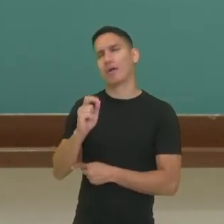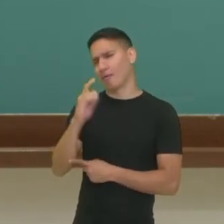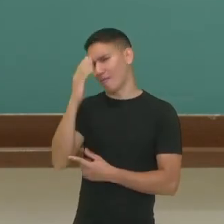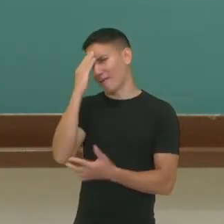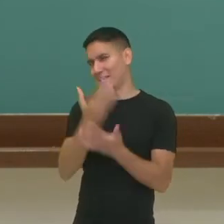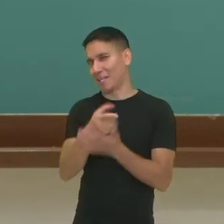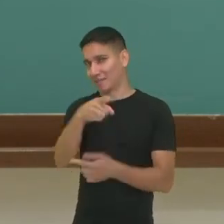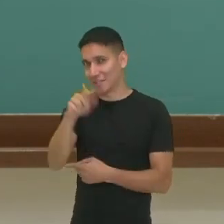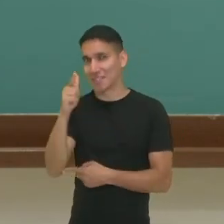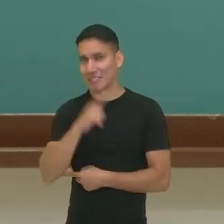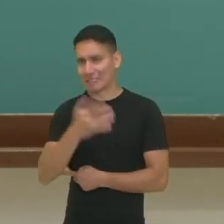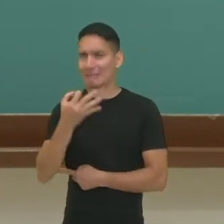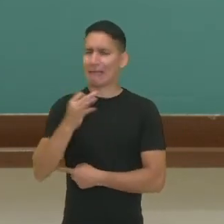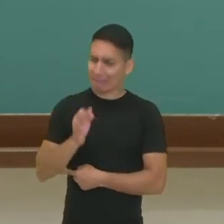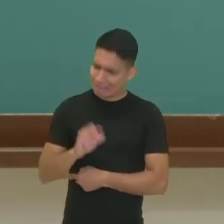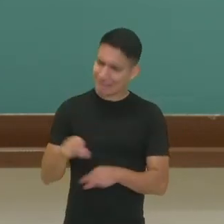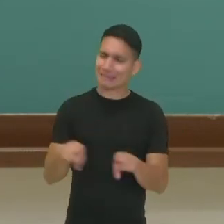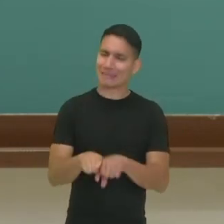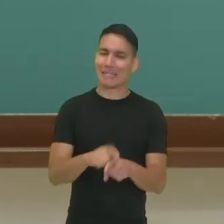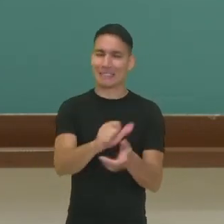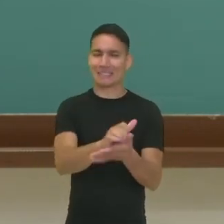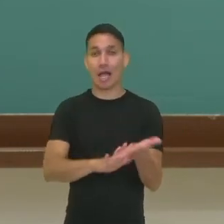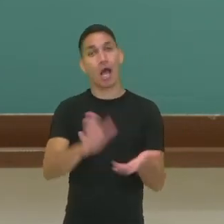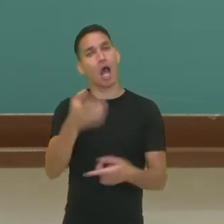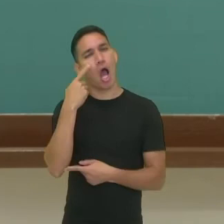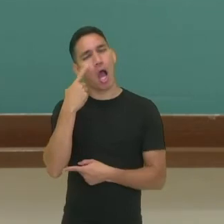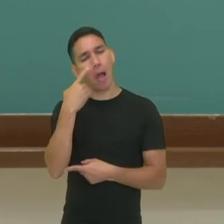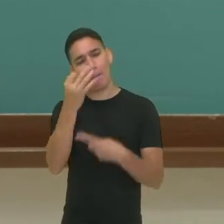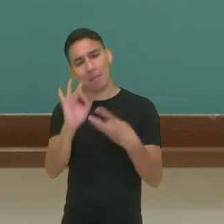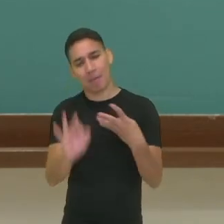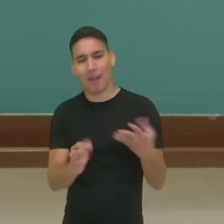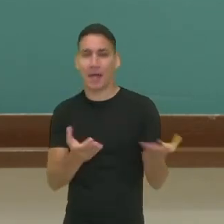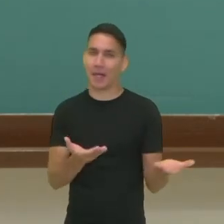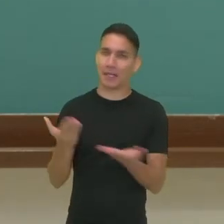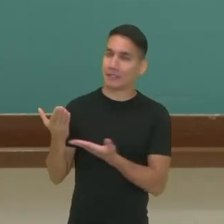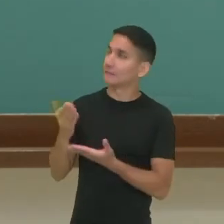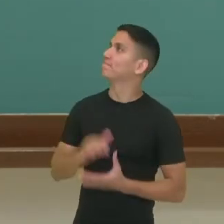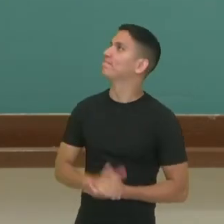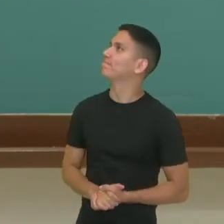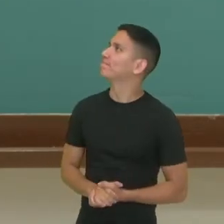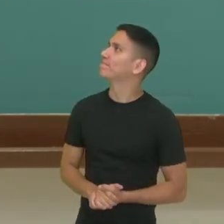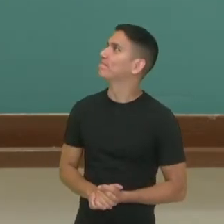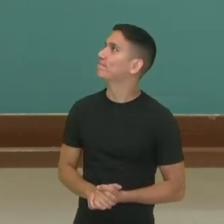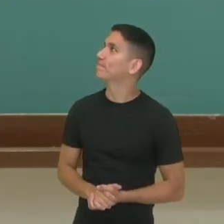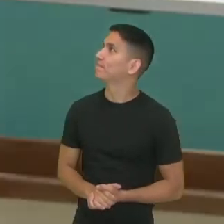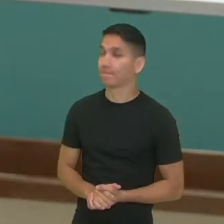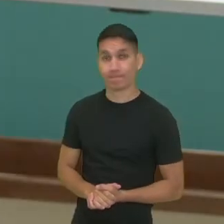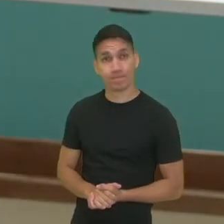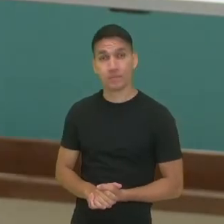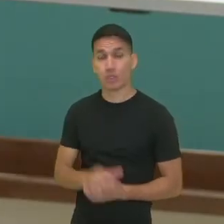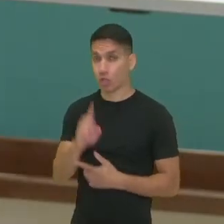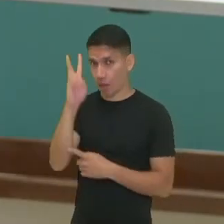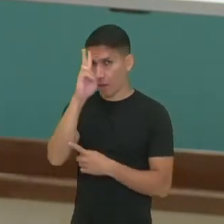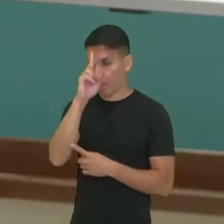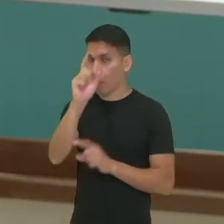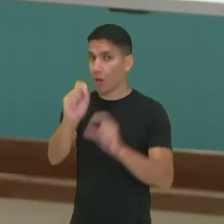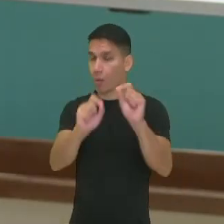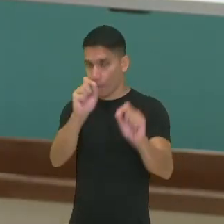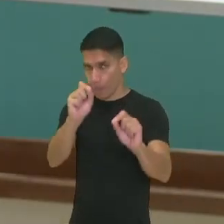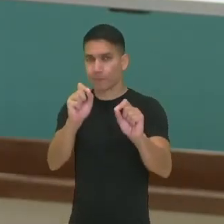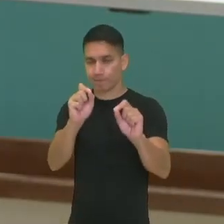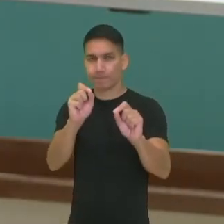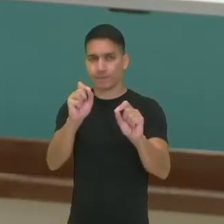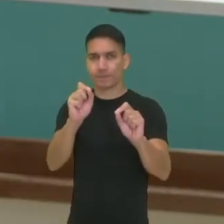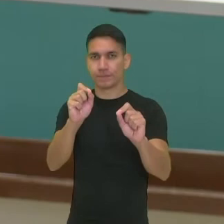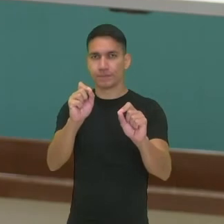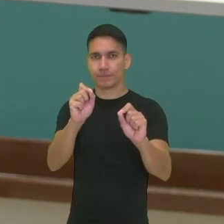que acertei esse exercício. Então venha, confere aqui. Muito bem. Só relembrando, né,